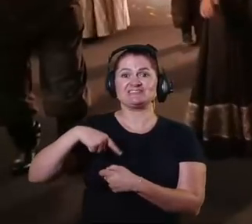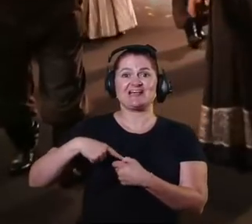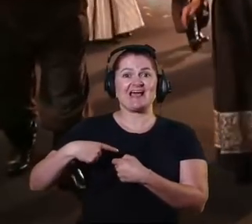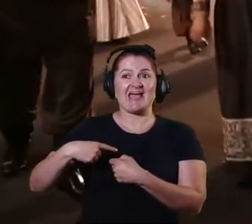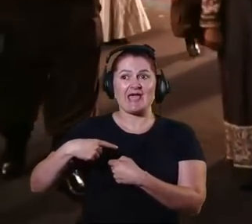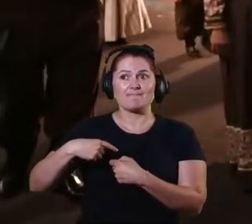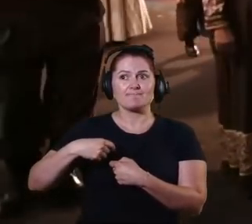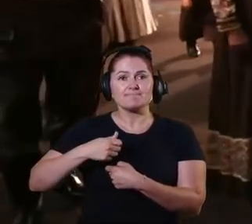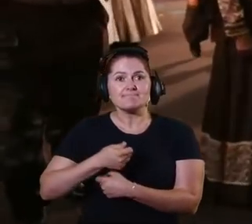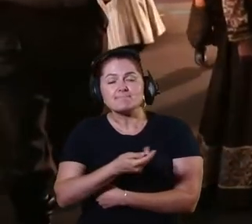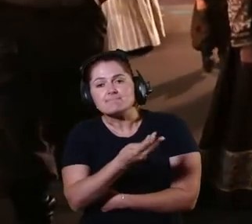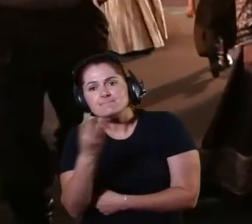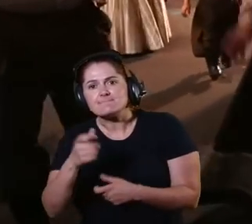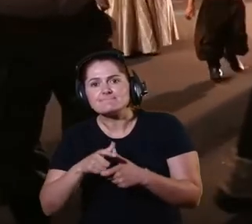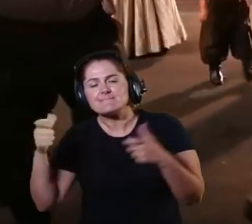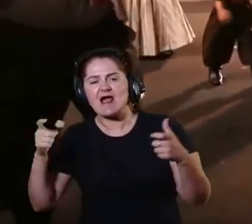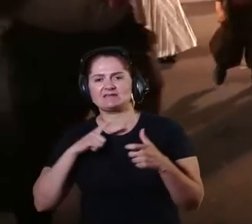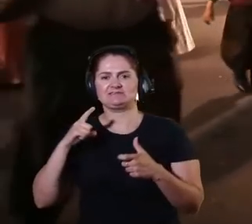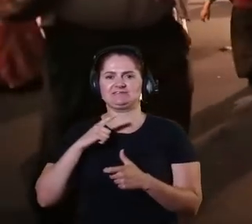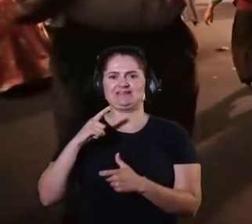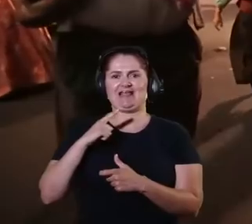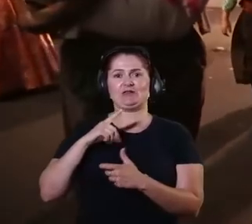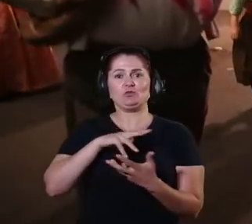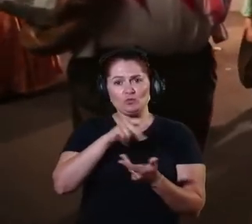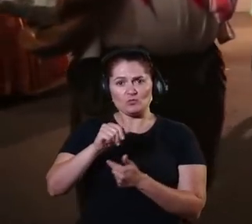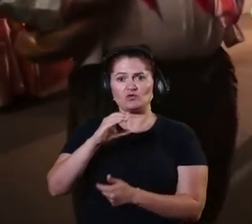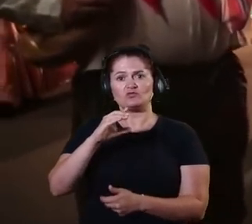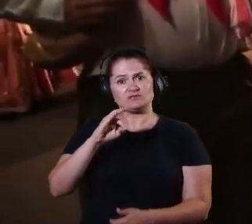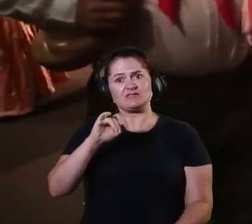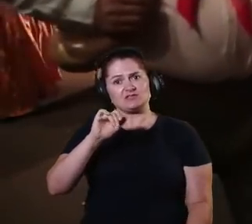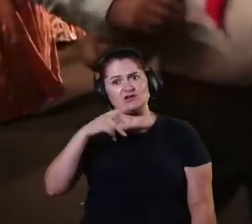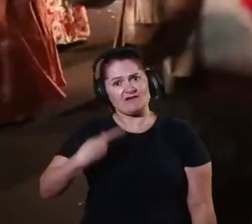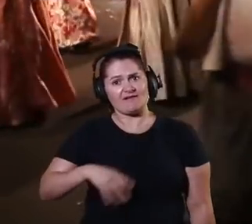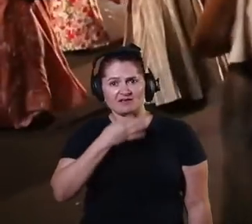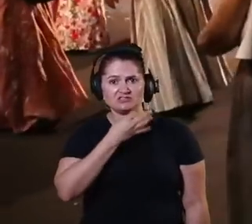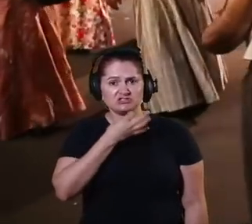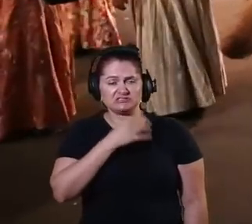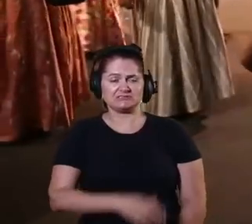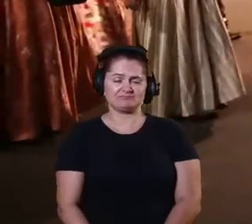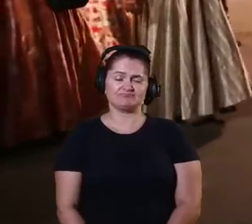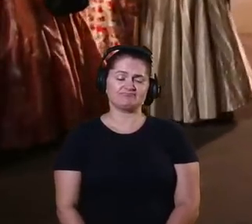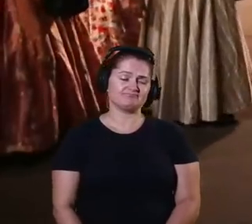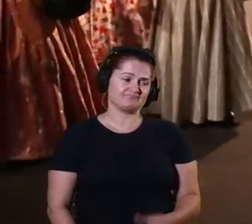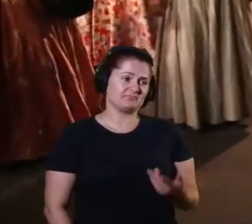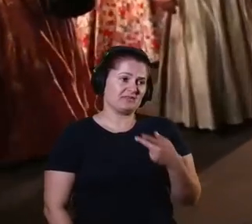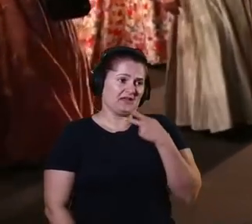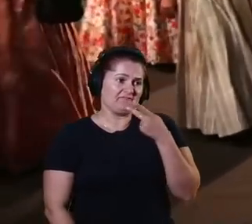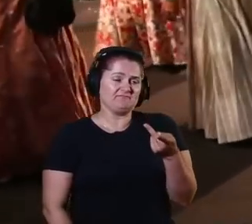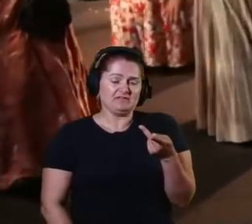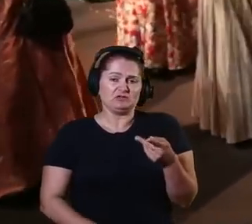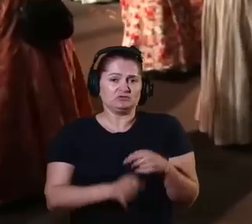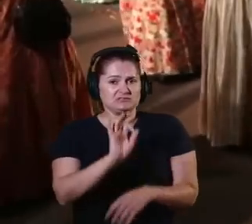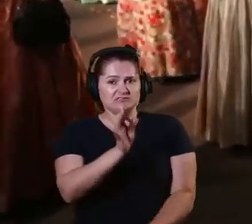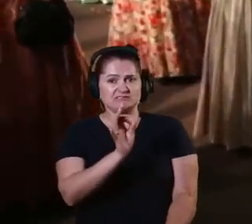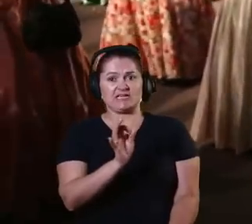bonito ver o pessoal passando por aqui. E a Luciana traz bem, né? Caxias do Sul é o maior